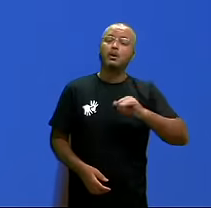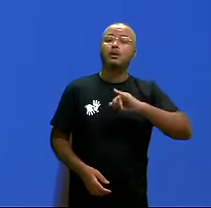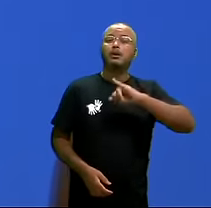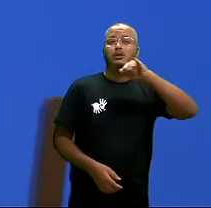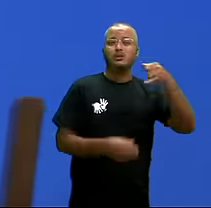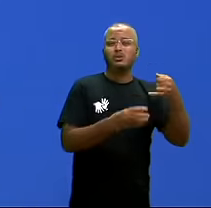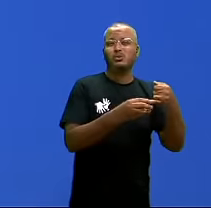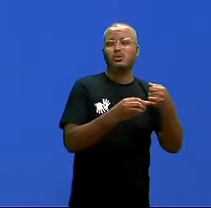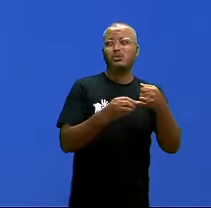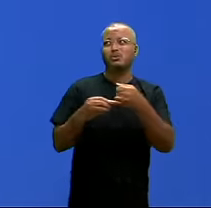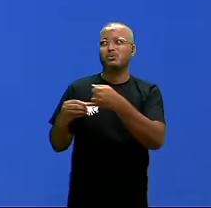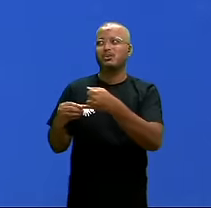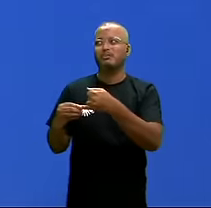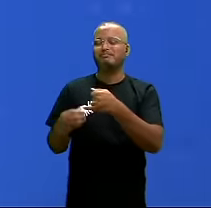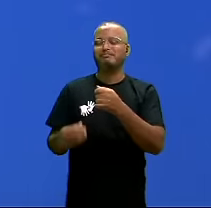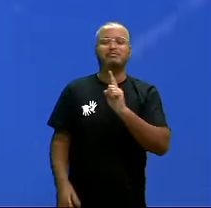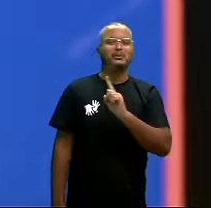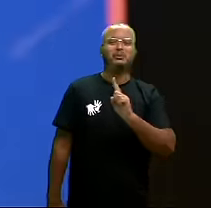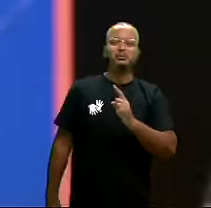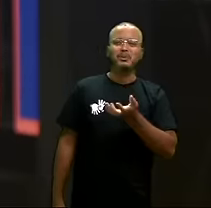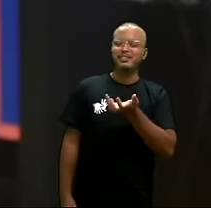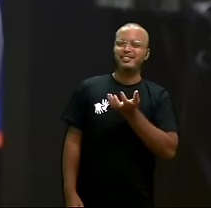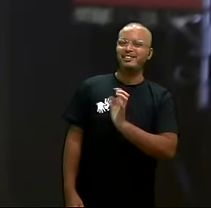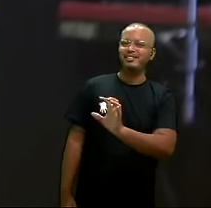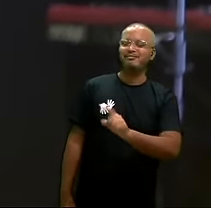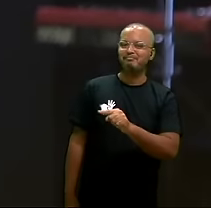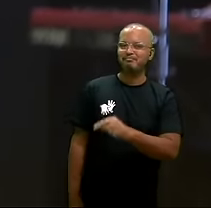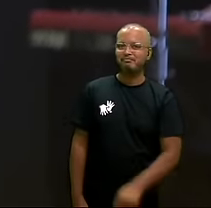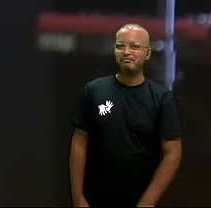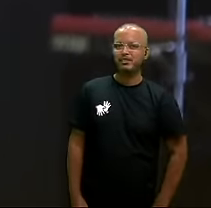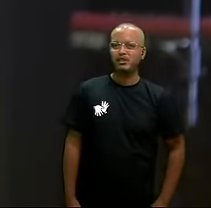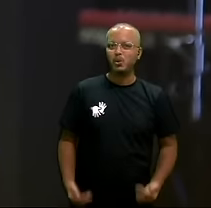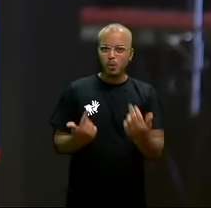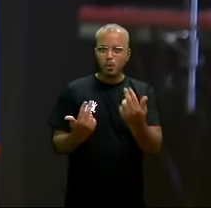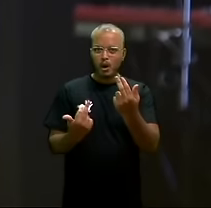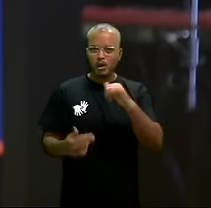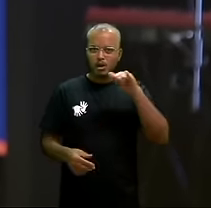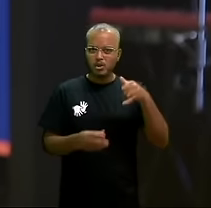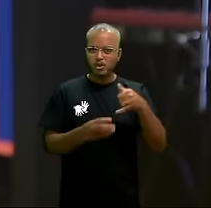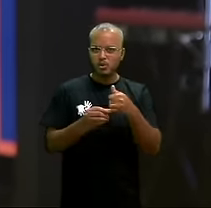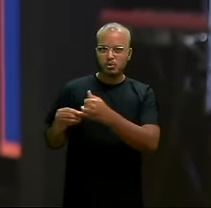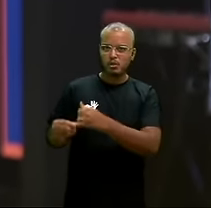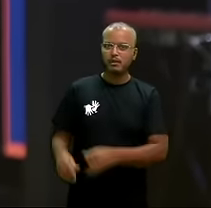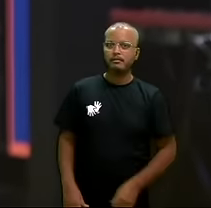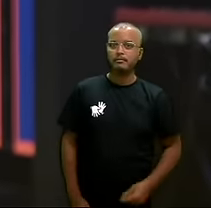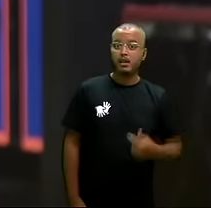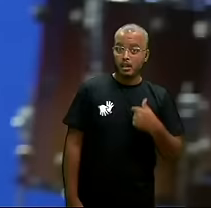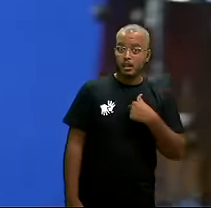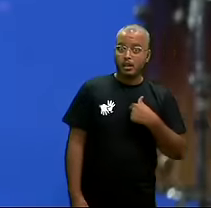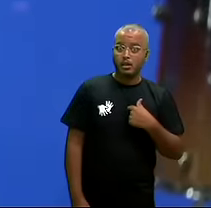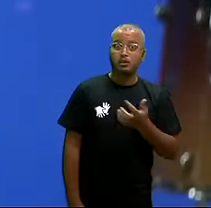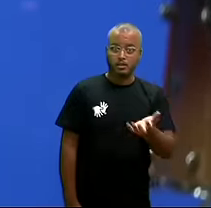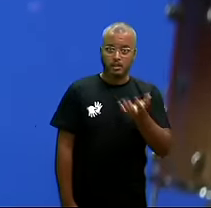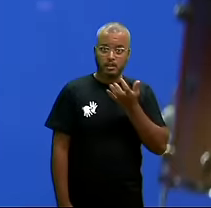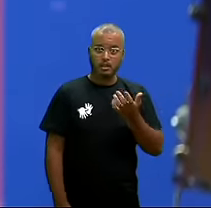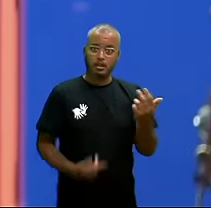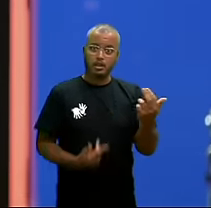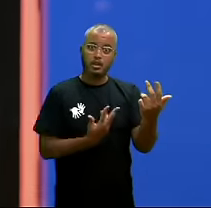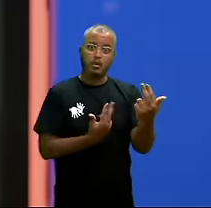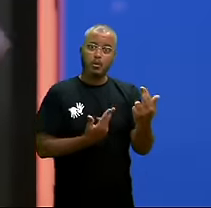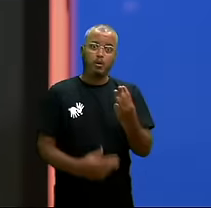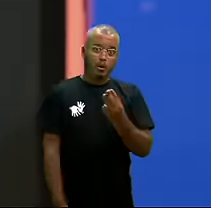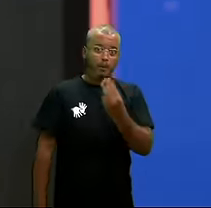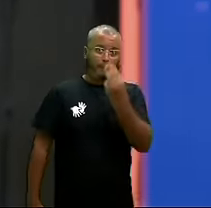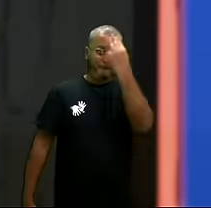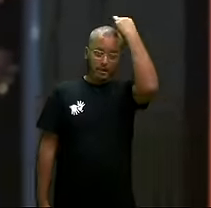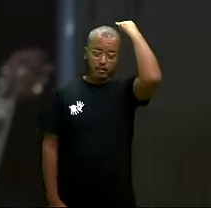Eu sou ovelha do pastor Márcio Valadão. Ele é o meu pastor, meu líder, meu sogro, um pai espiritual. Irmão, quantas